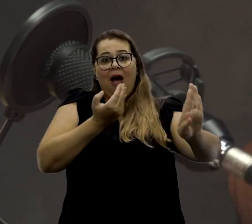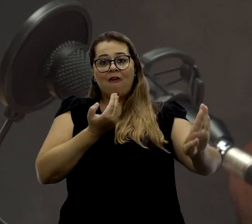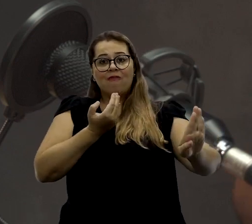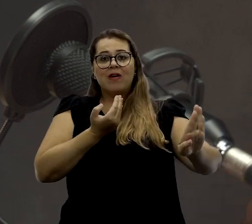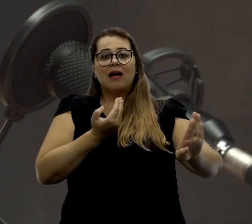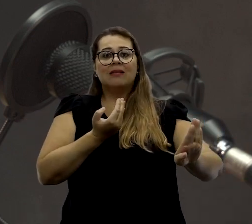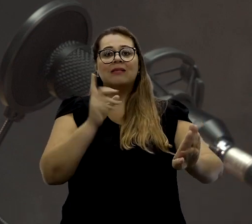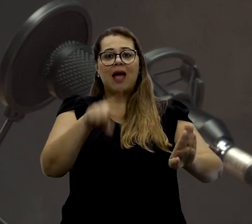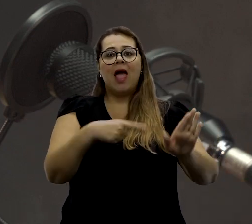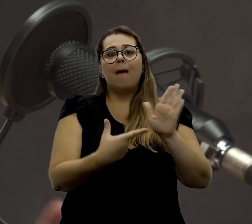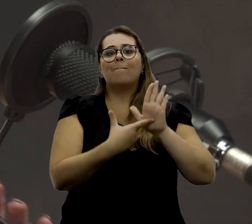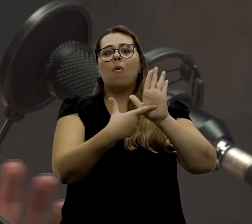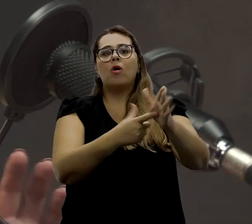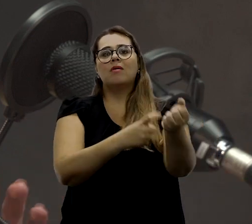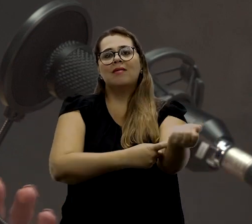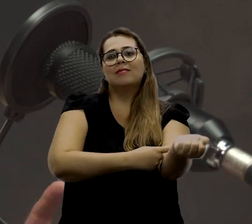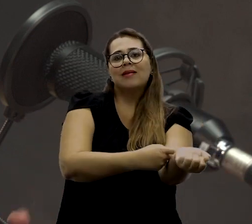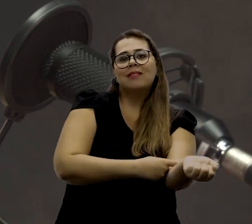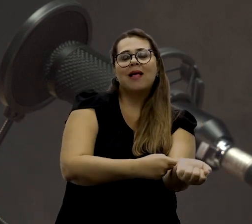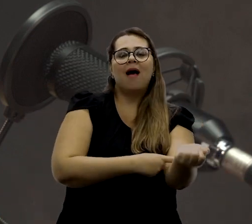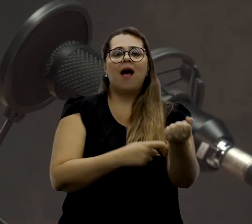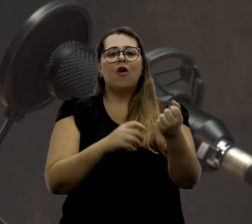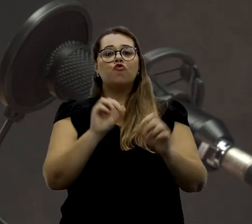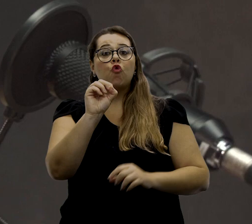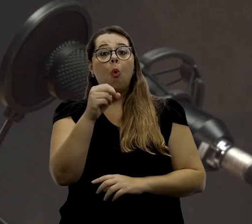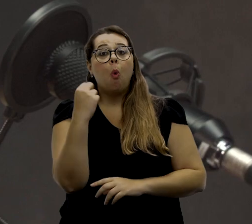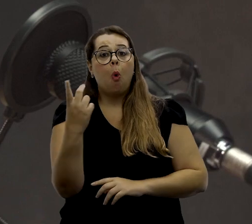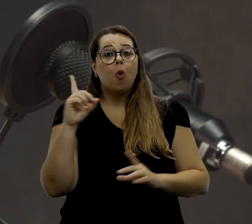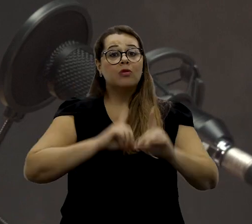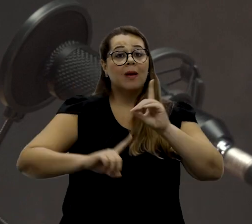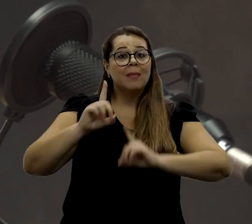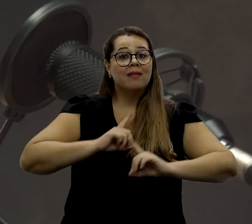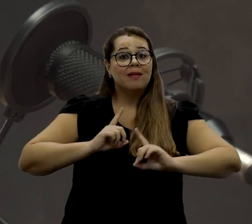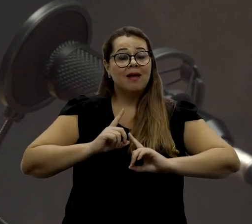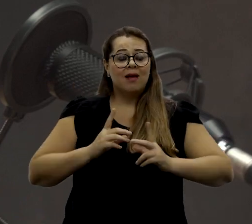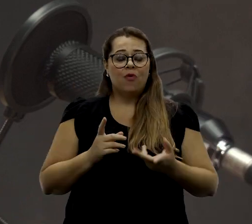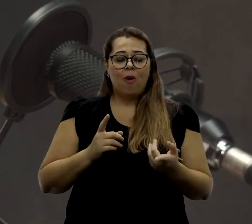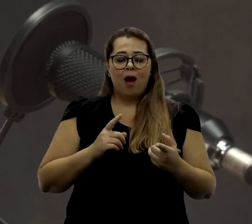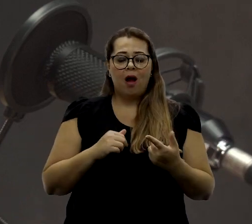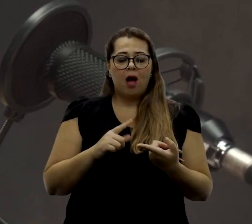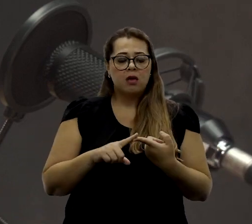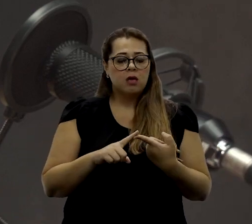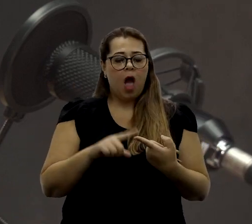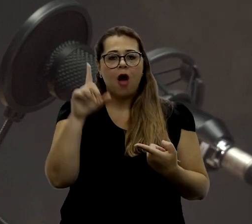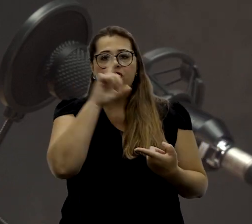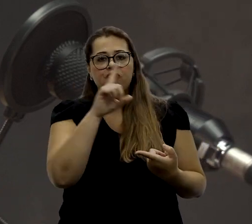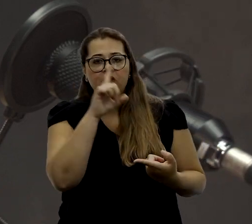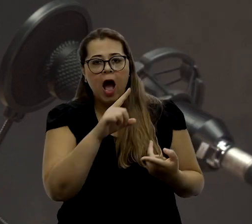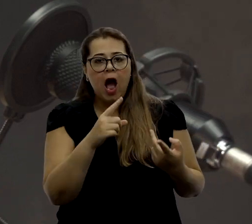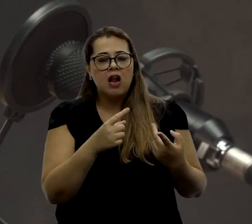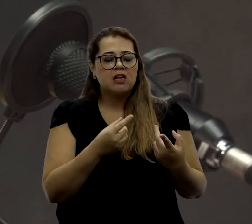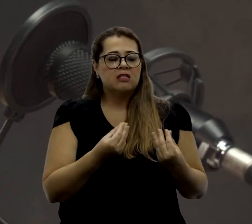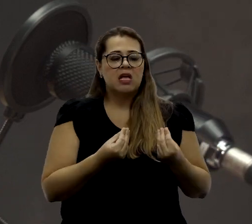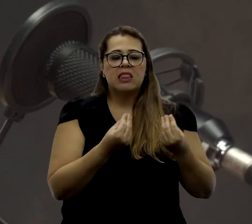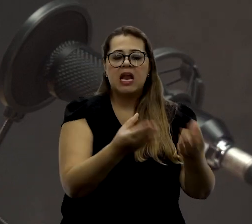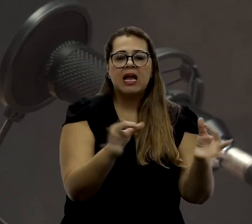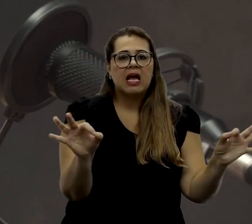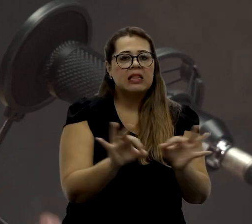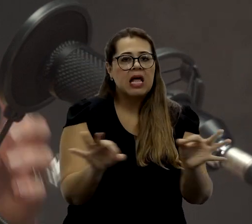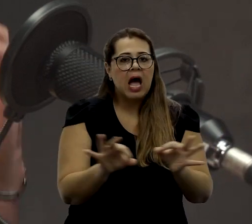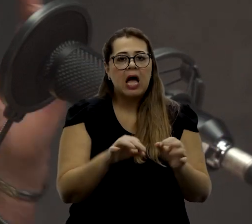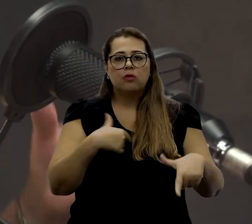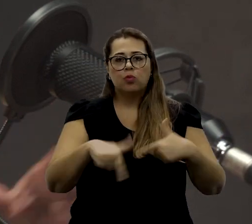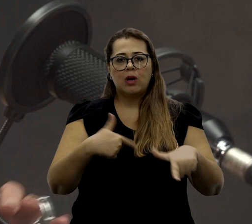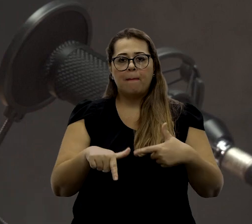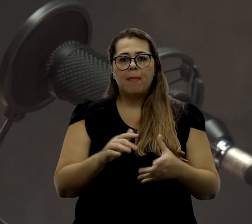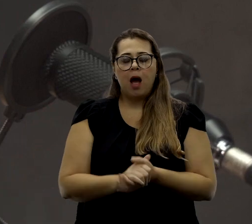né? E a pessoa começa a se fechar, começa a não cumprir os seus compromissos, né? A não fazer parte